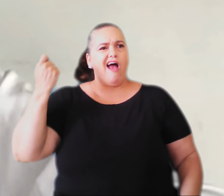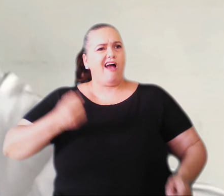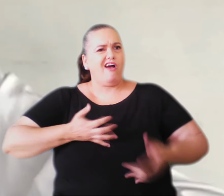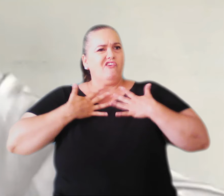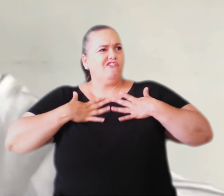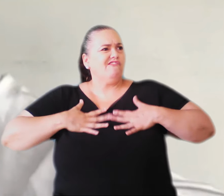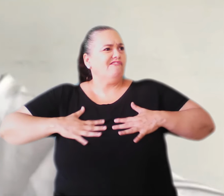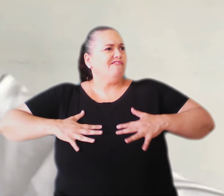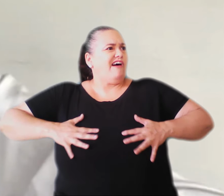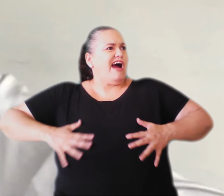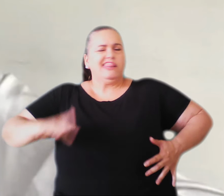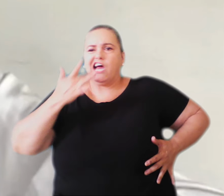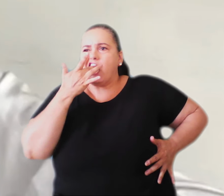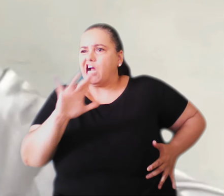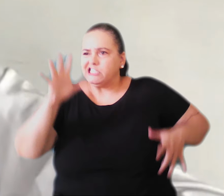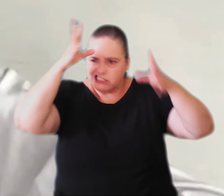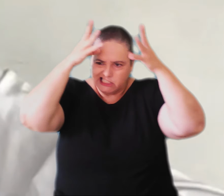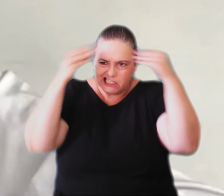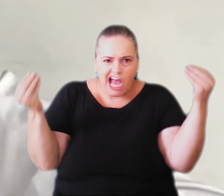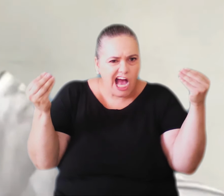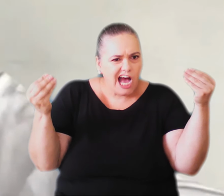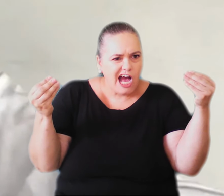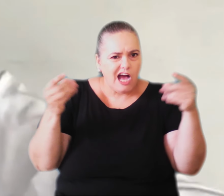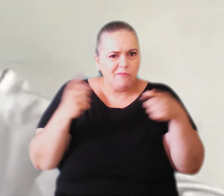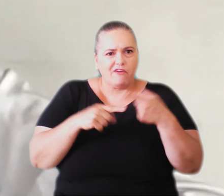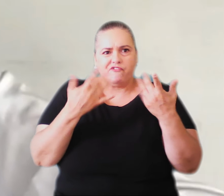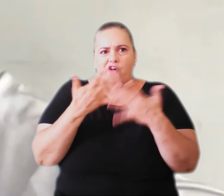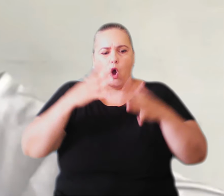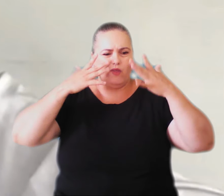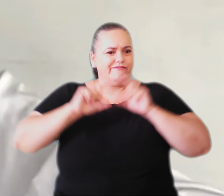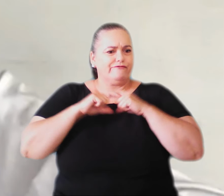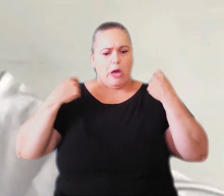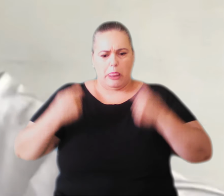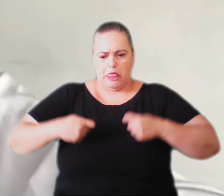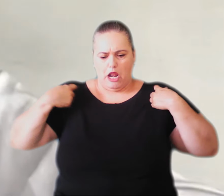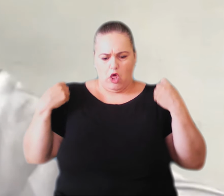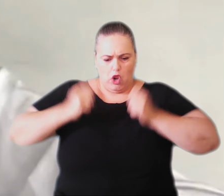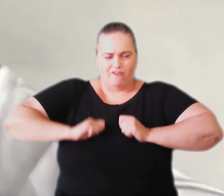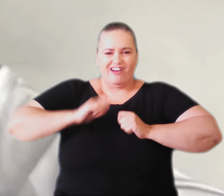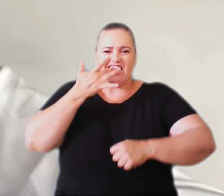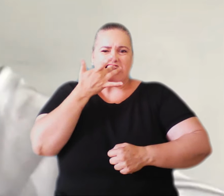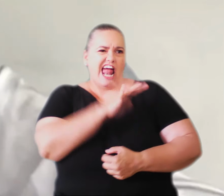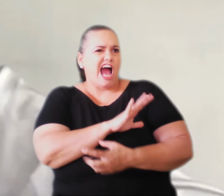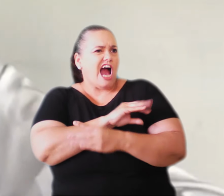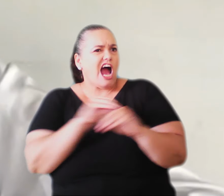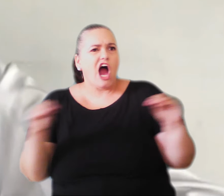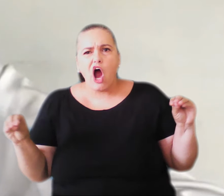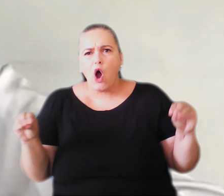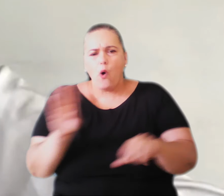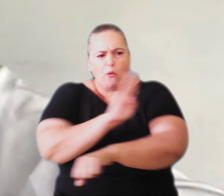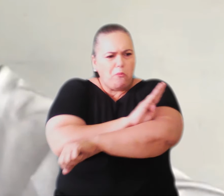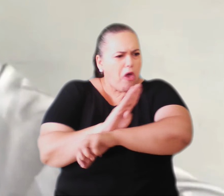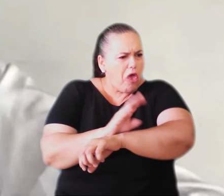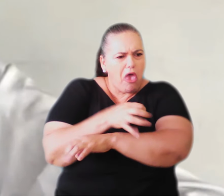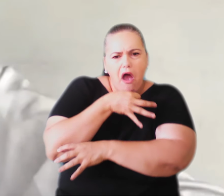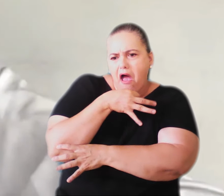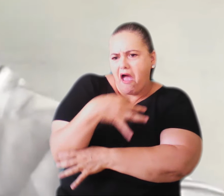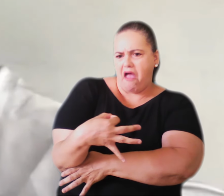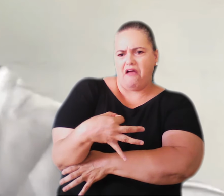branco. Só faltava o chapéu ser branco, porque o chapéu era preto, mas o lenço branco, camisa branca, guaiaca branca,